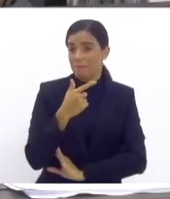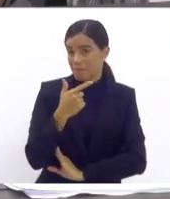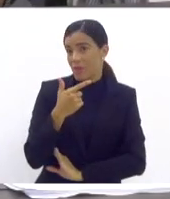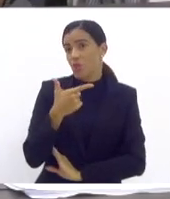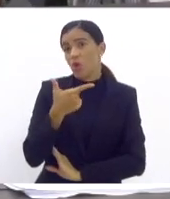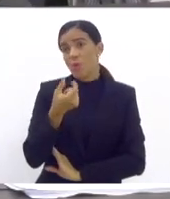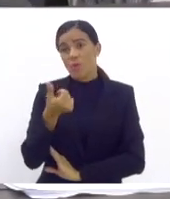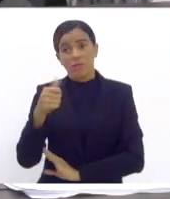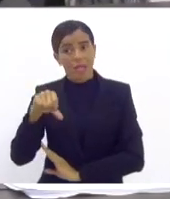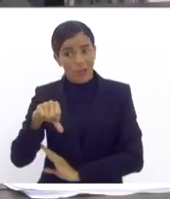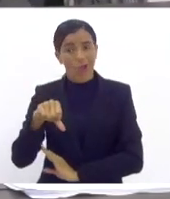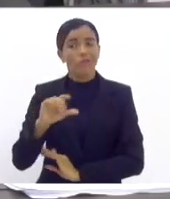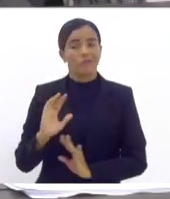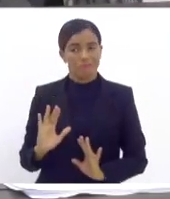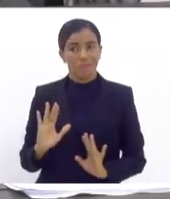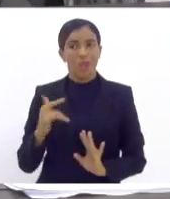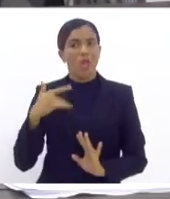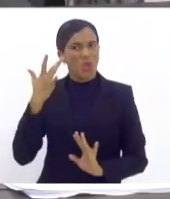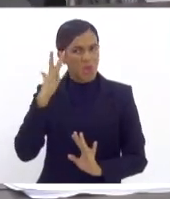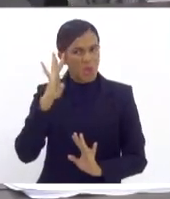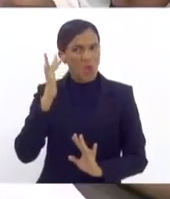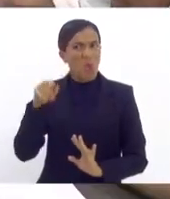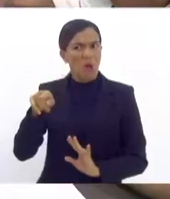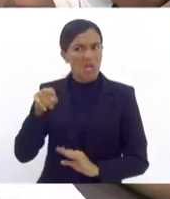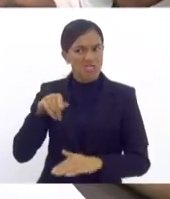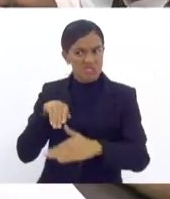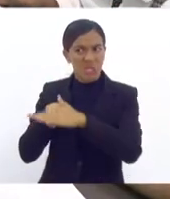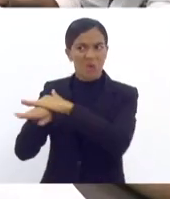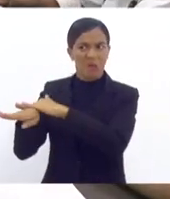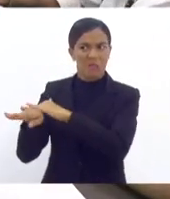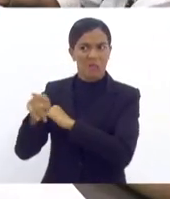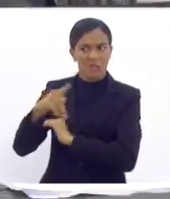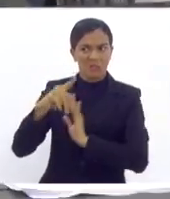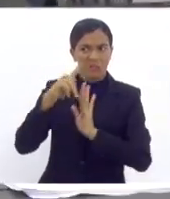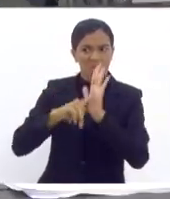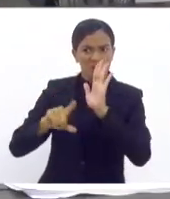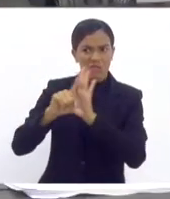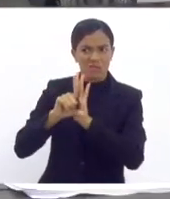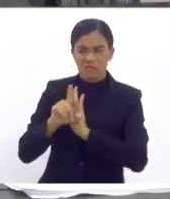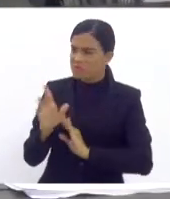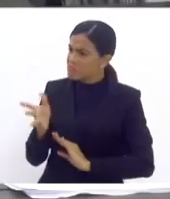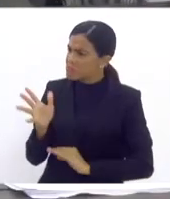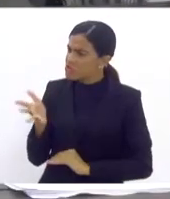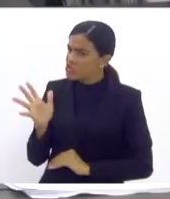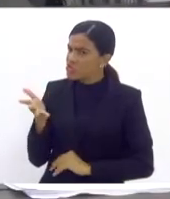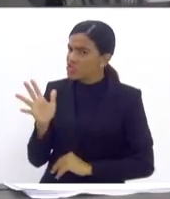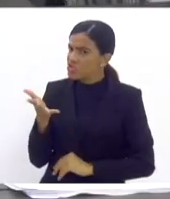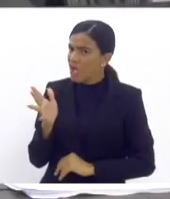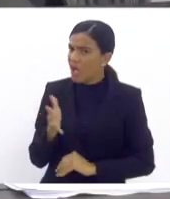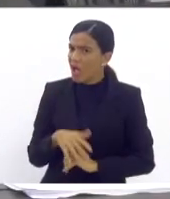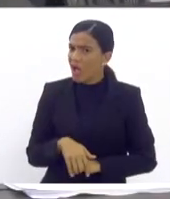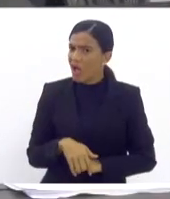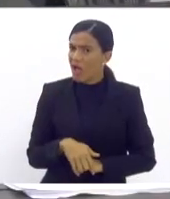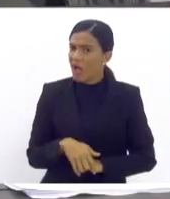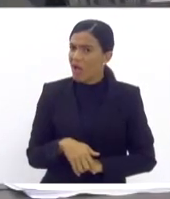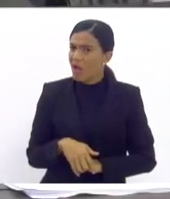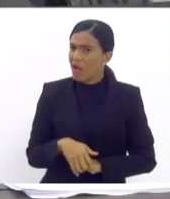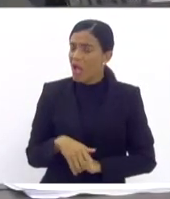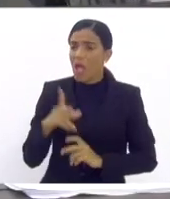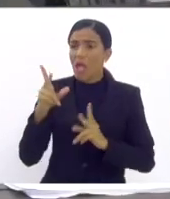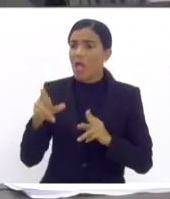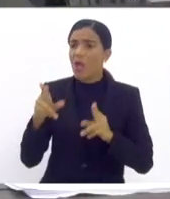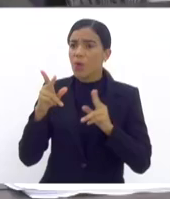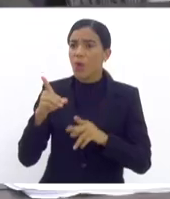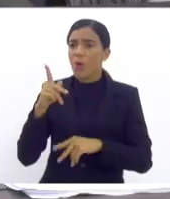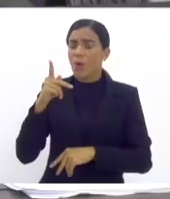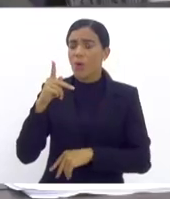está arquivado, eu tenho a impressão que está arquivado esse PL também, deputado Mink. Mas ele já recebeu 17 emendas, é a mesma questão do deputado Luiz Paulo. É, mas